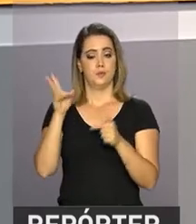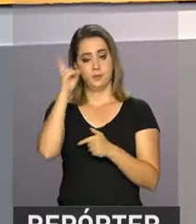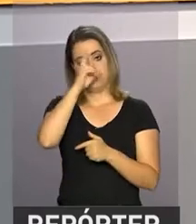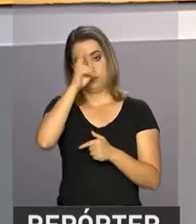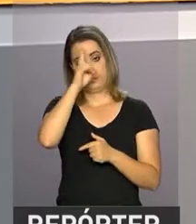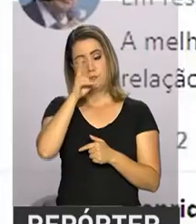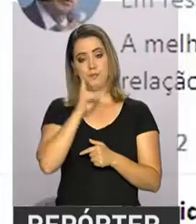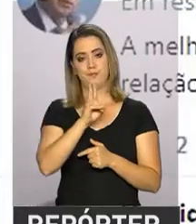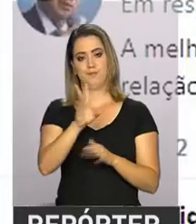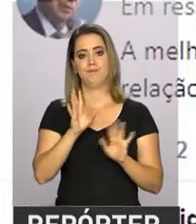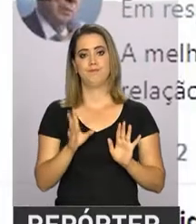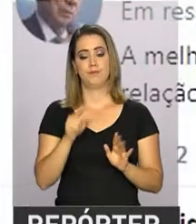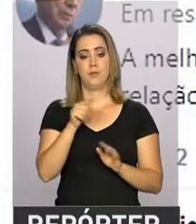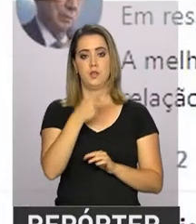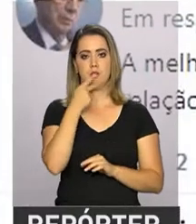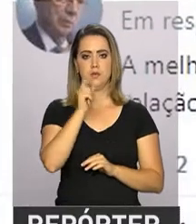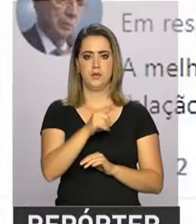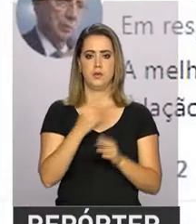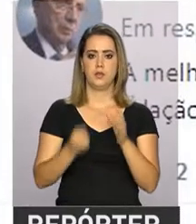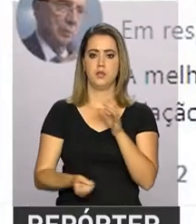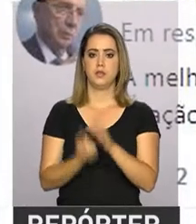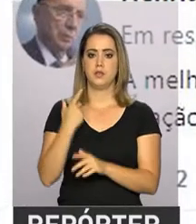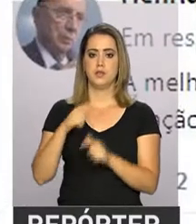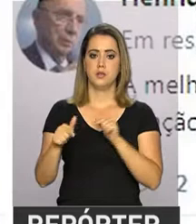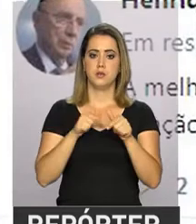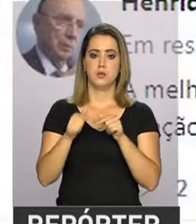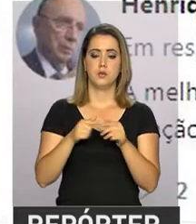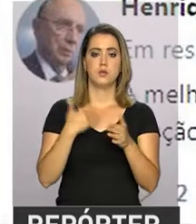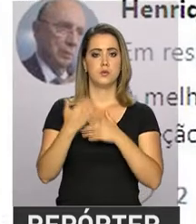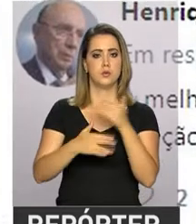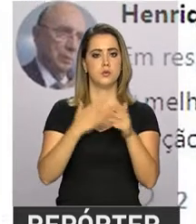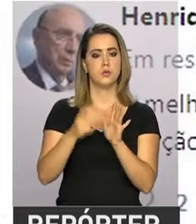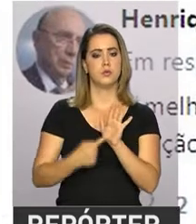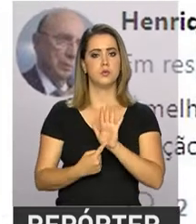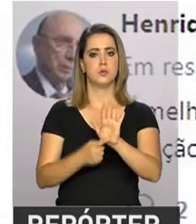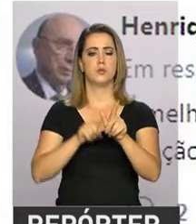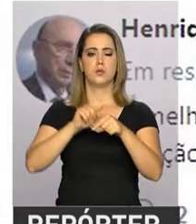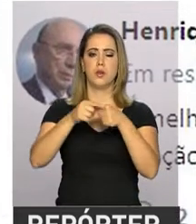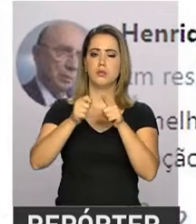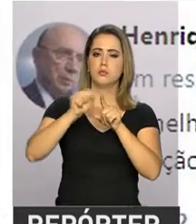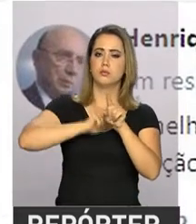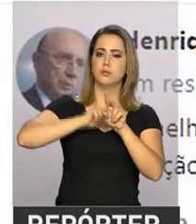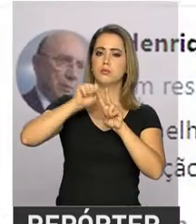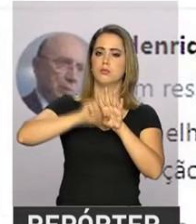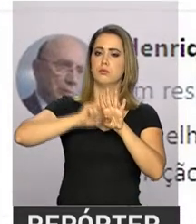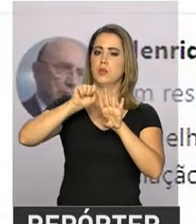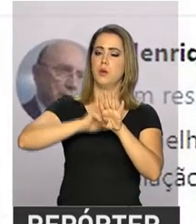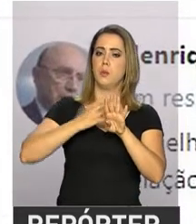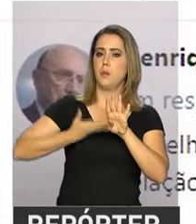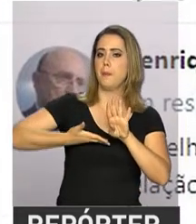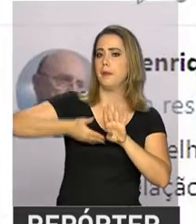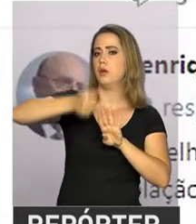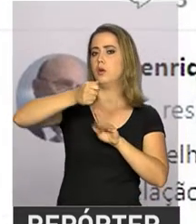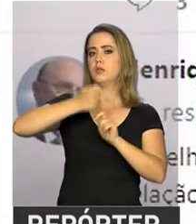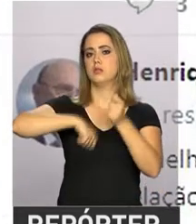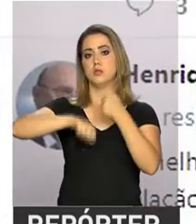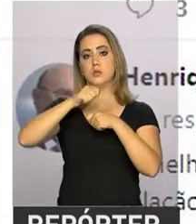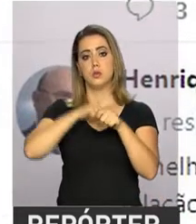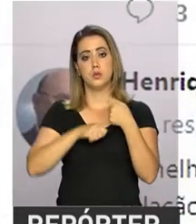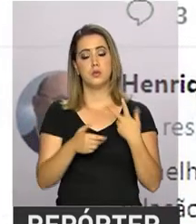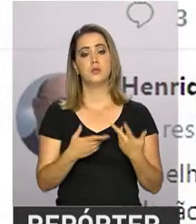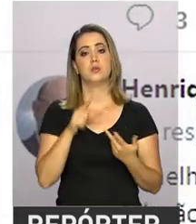história o ministro disse que a geração de empregos costumam aparecer alguns meses depois da melhora na economia